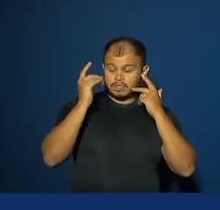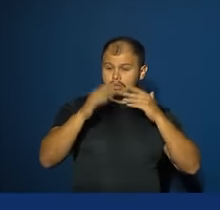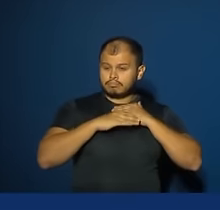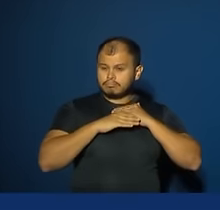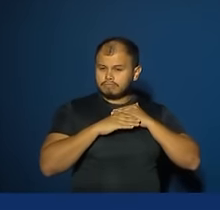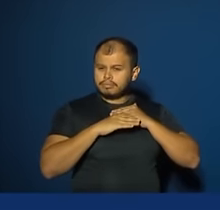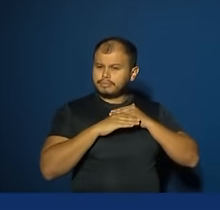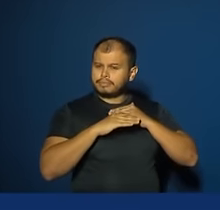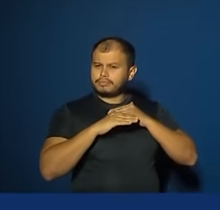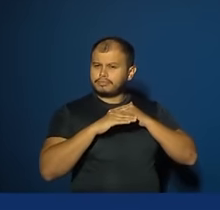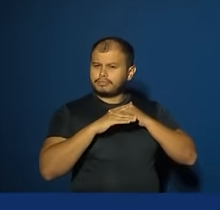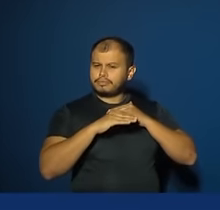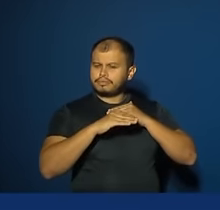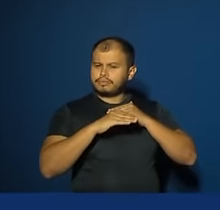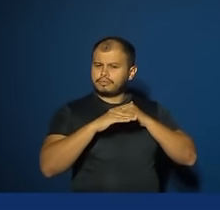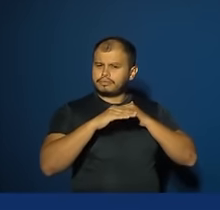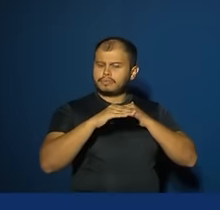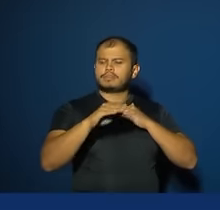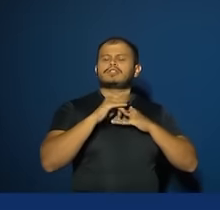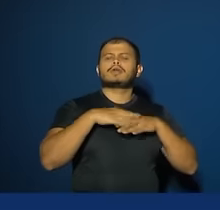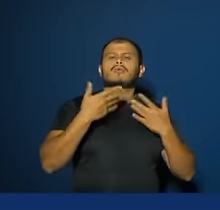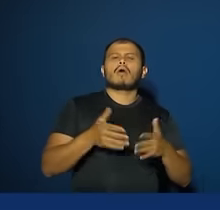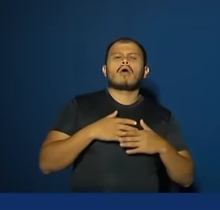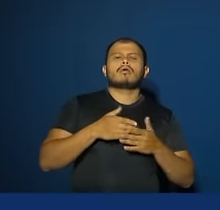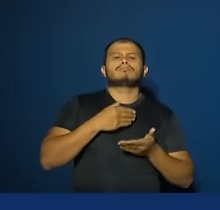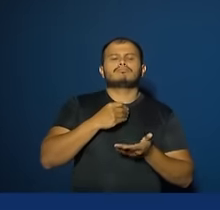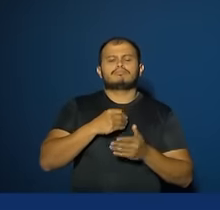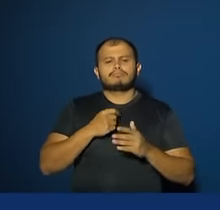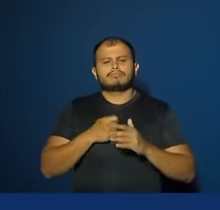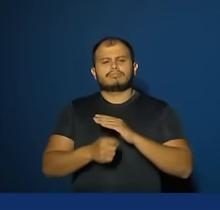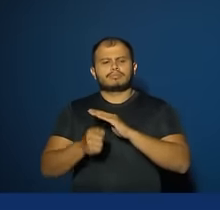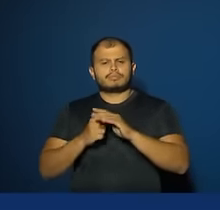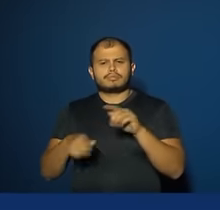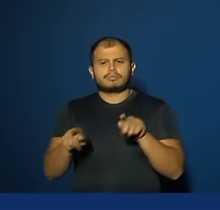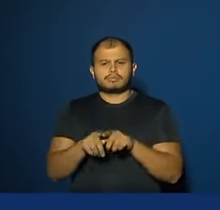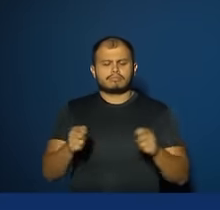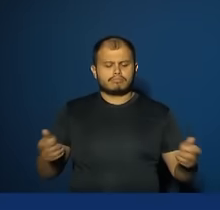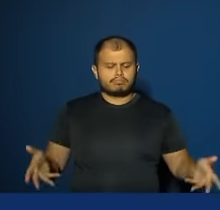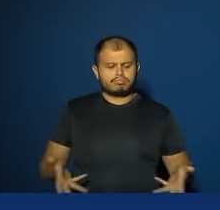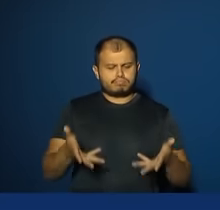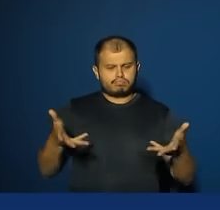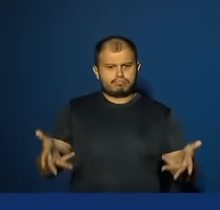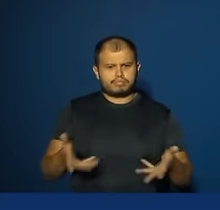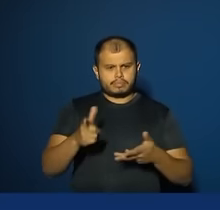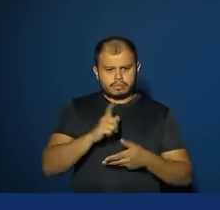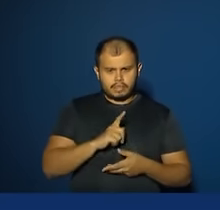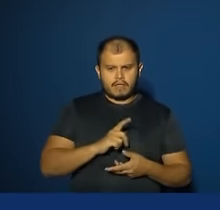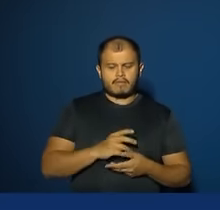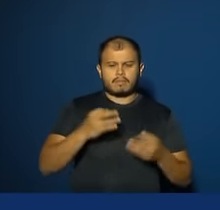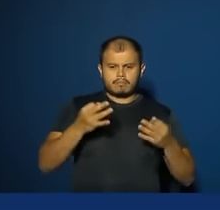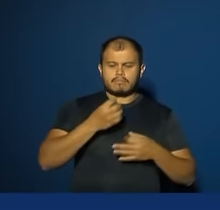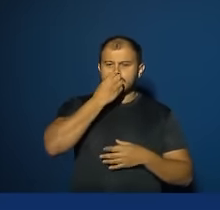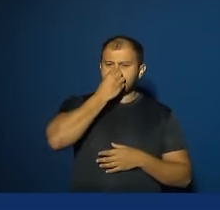arbitragens dos créditos incentivados, né, que foi muito bem atacada